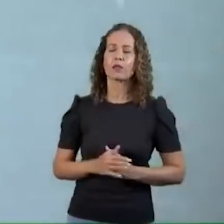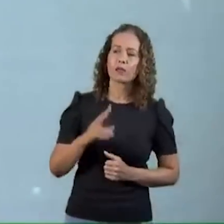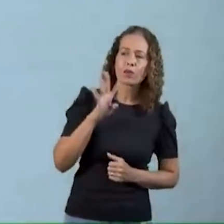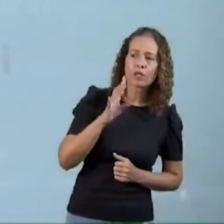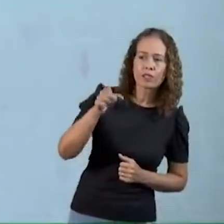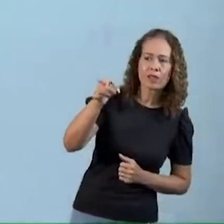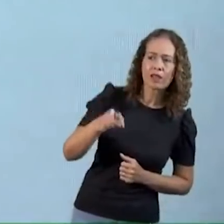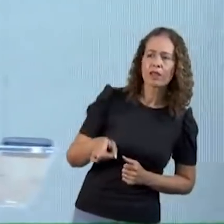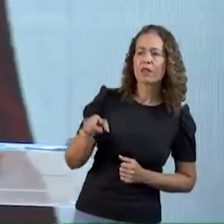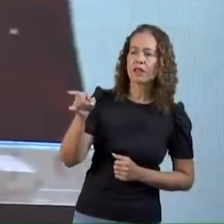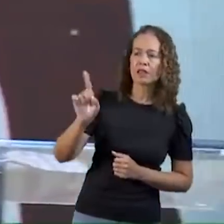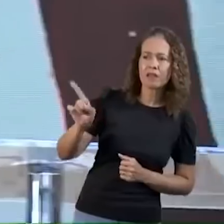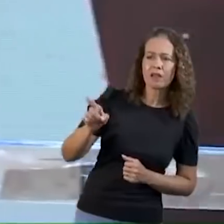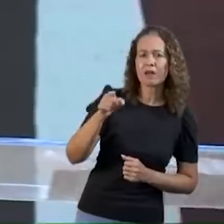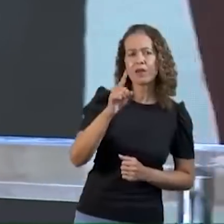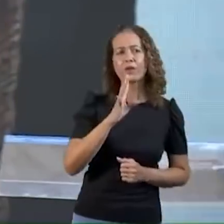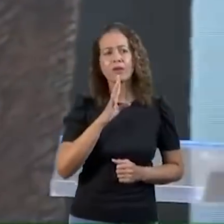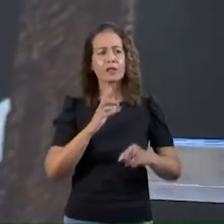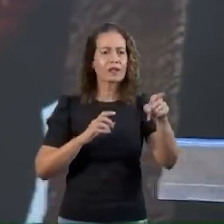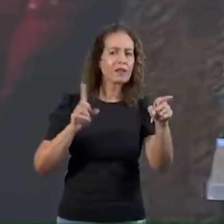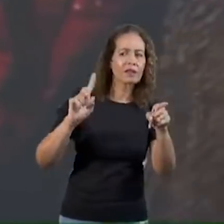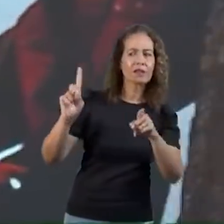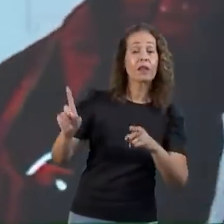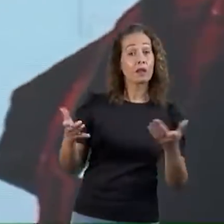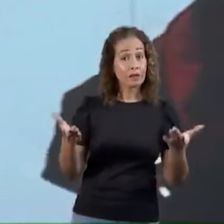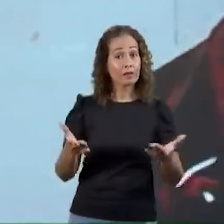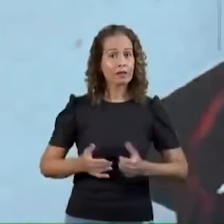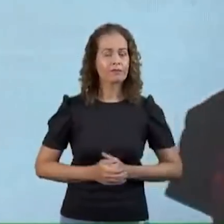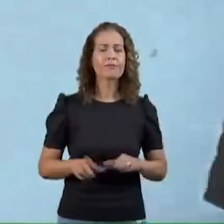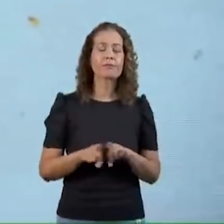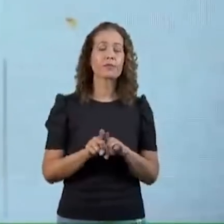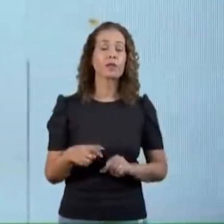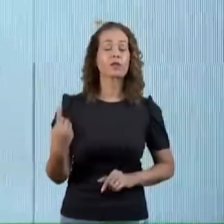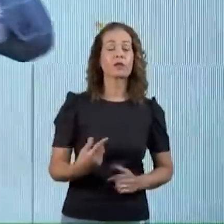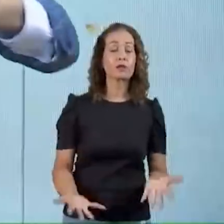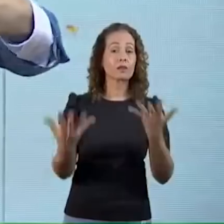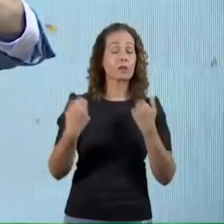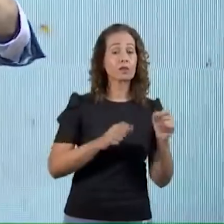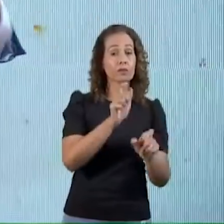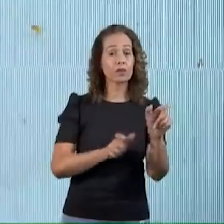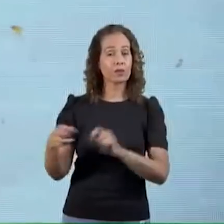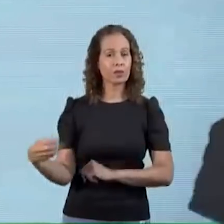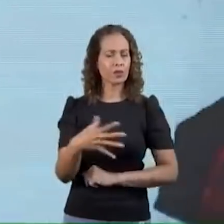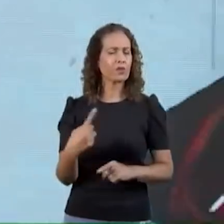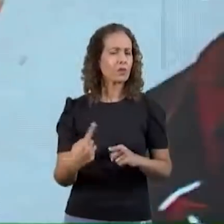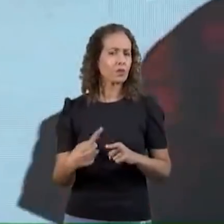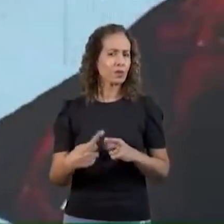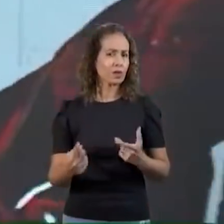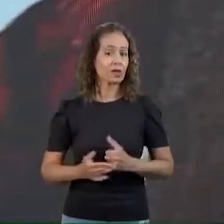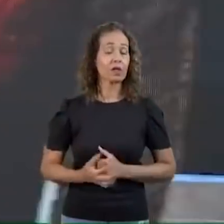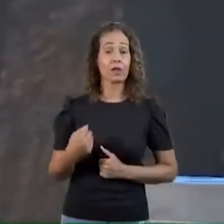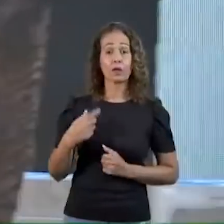aquele não, aquele não, aquele não, conheço aquele, aquele não. É assim, também, a gente também está recebendo pessoas novas. Por quê?